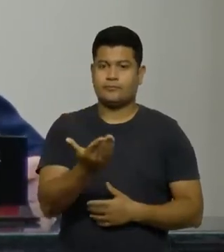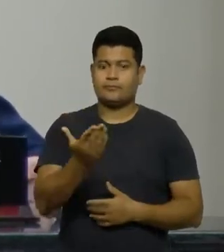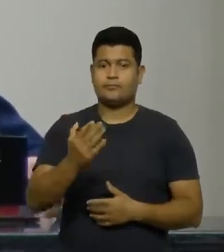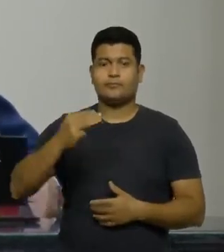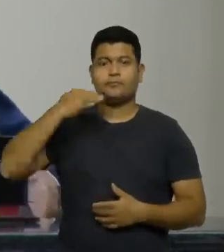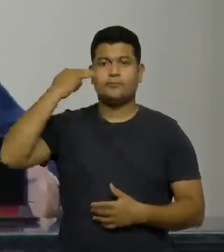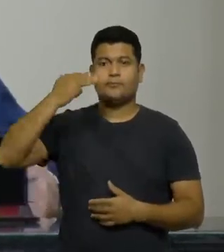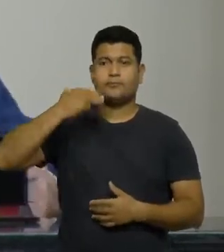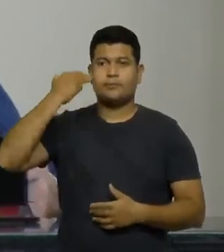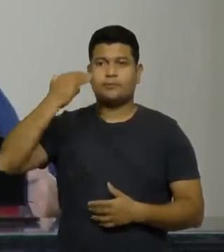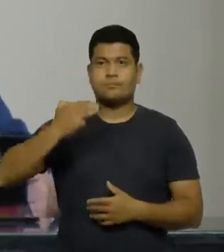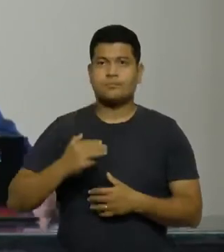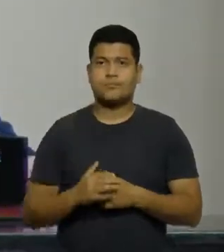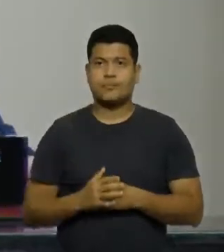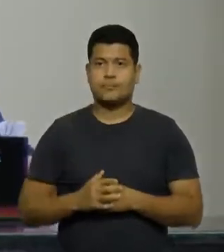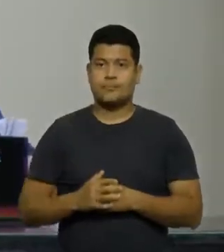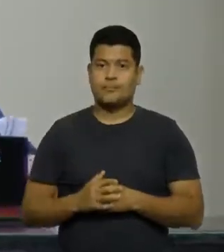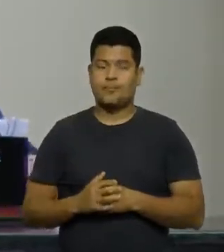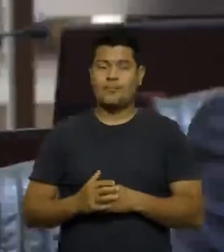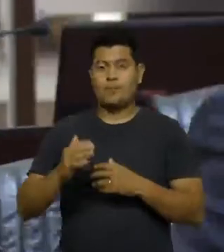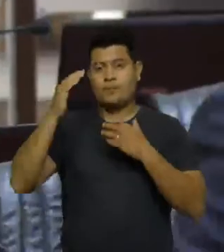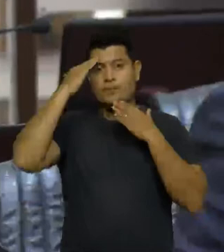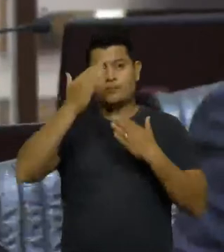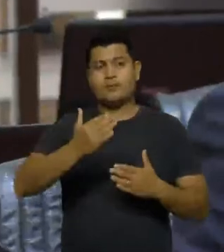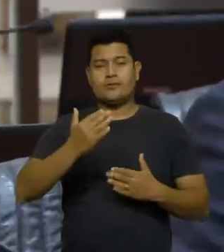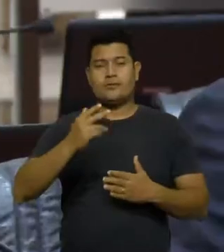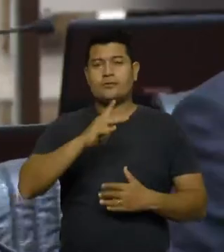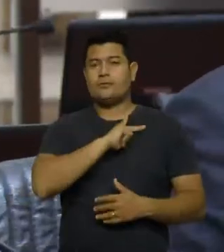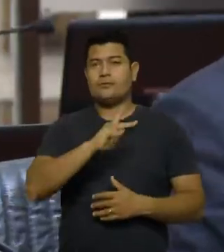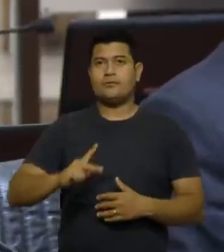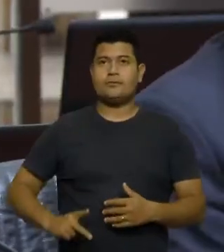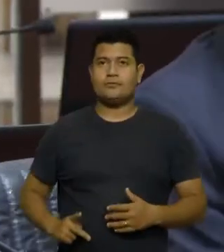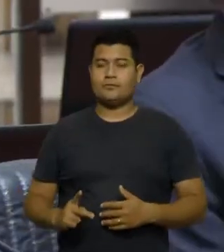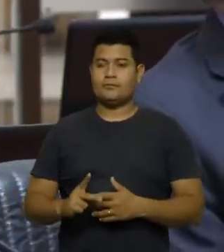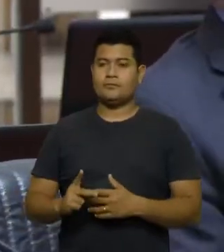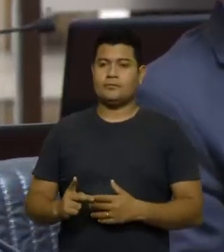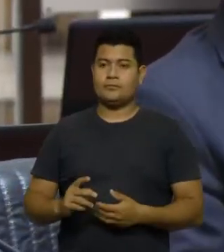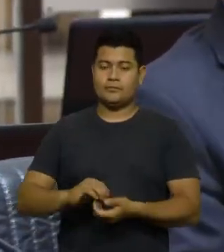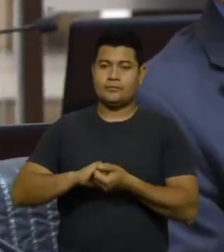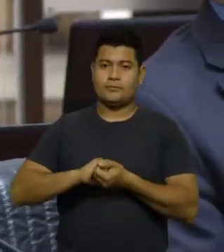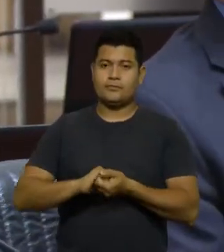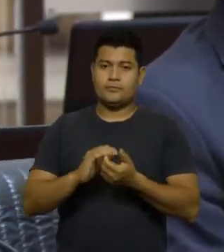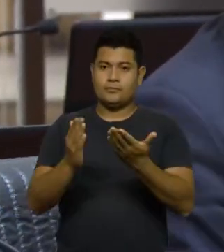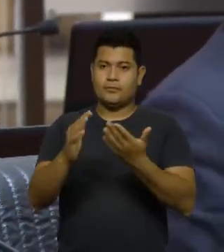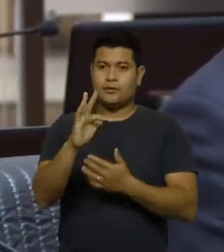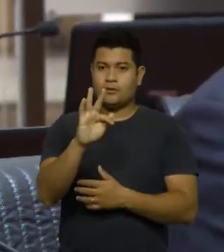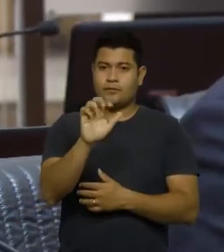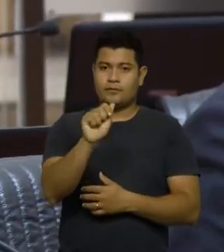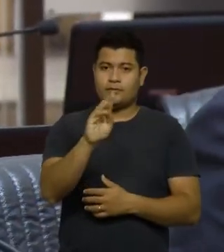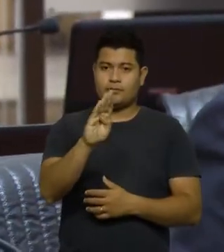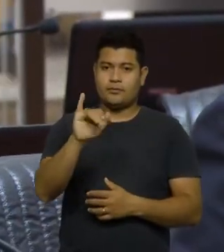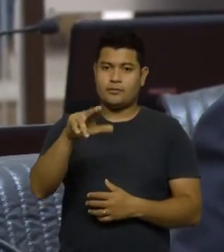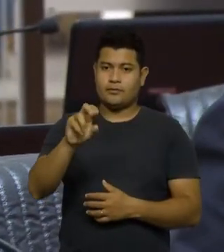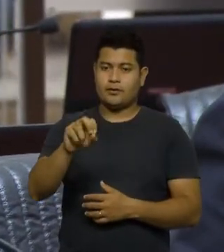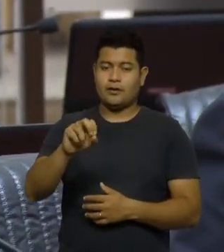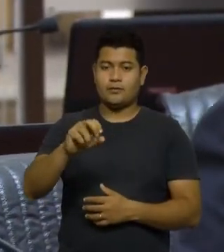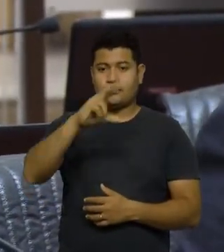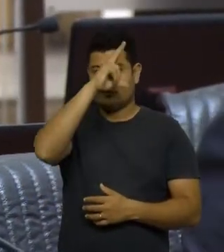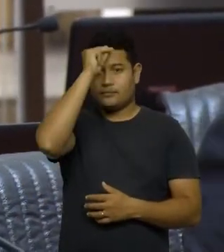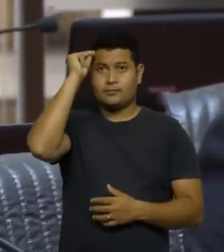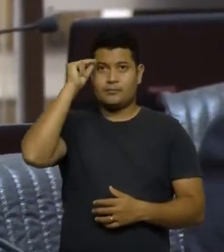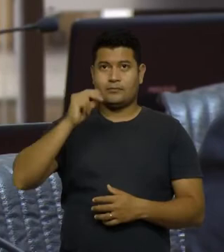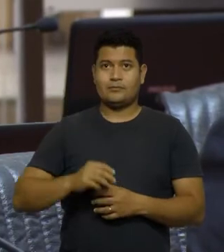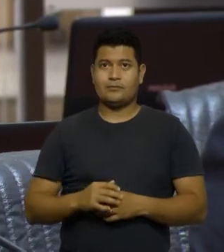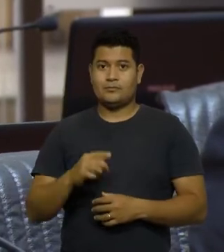Márcio Machado. Obrigado, presidente. Deputado Maurício Cudilar, cumprimentar o prefeito Fabiano Baldesar, acabou de receber